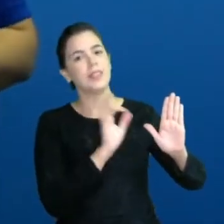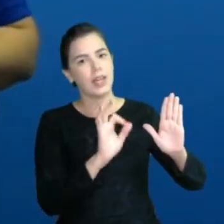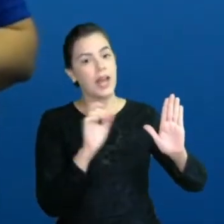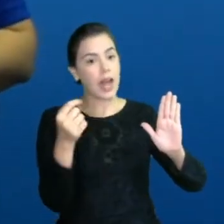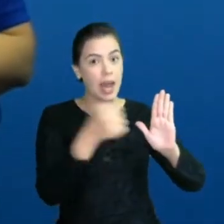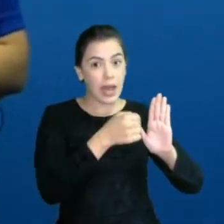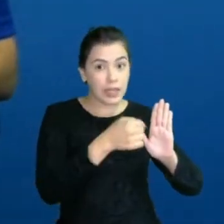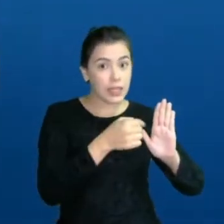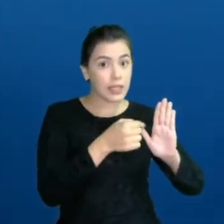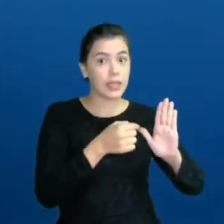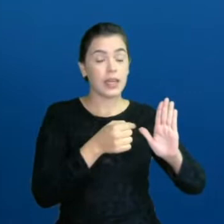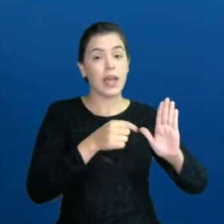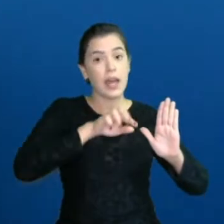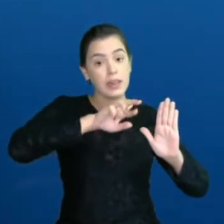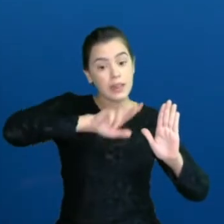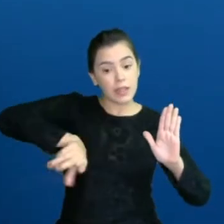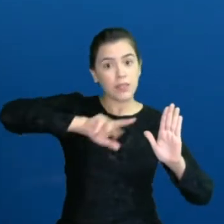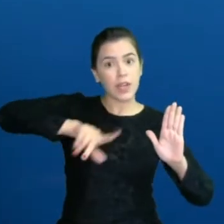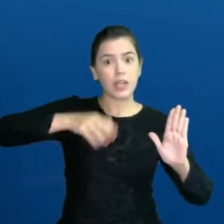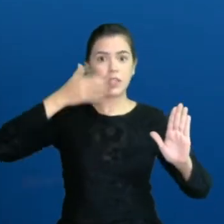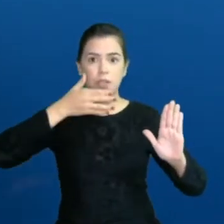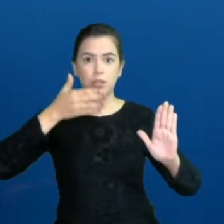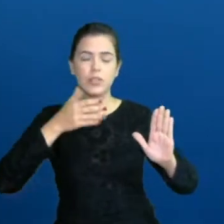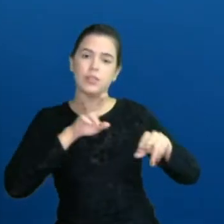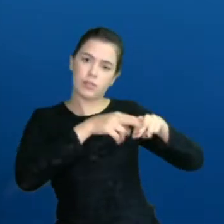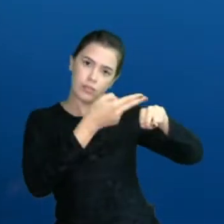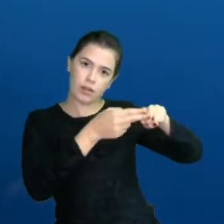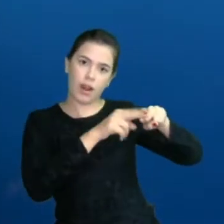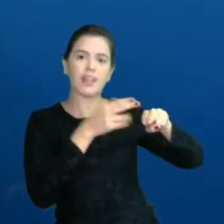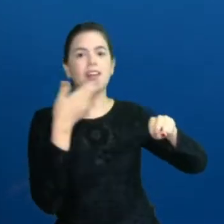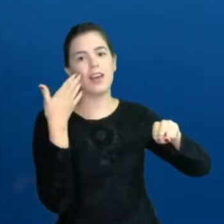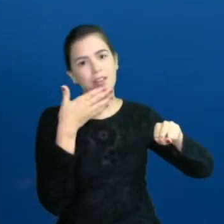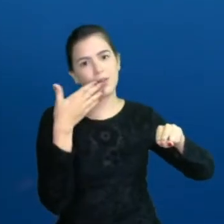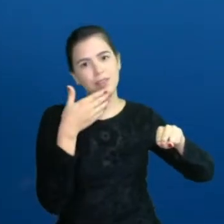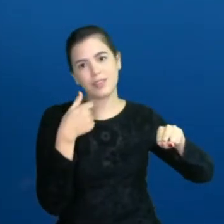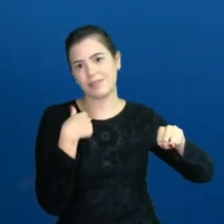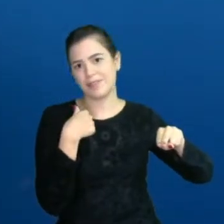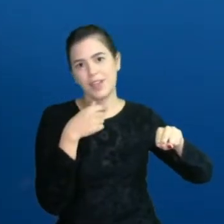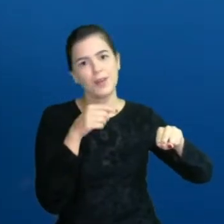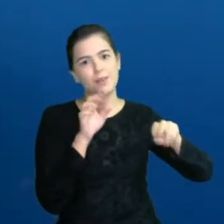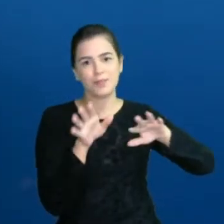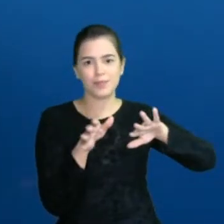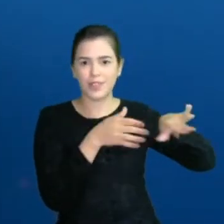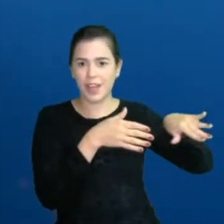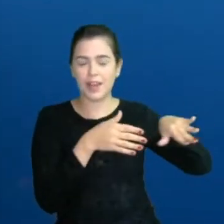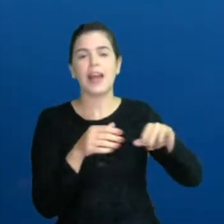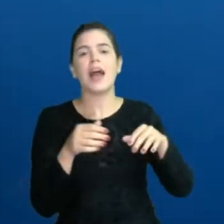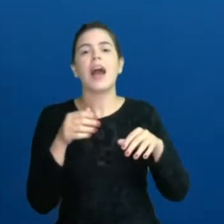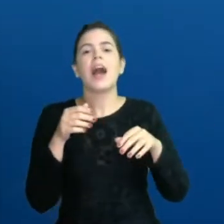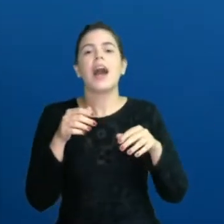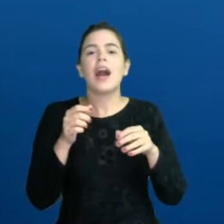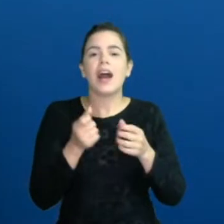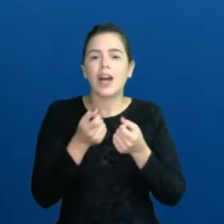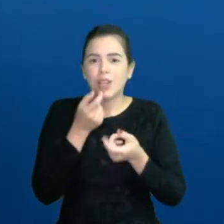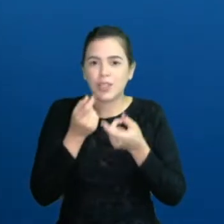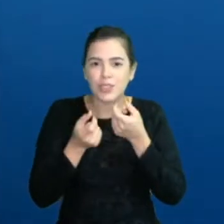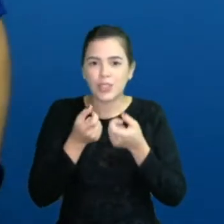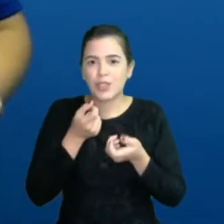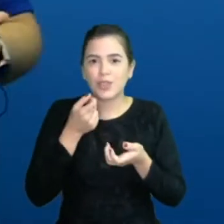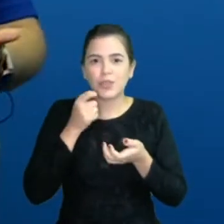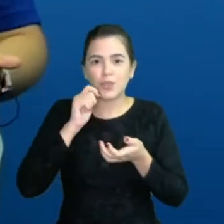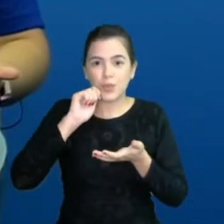não são doce. Então o brigadeiro é um doce, eu não vou marcar. A jujuba e o